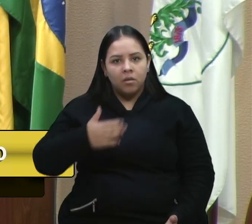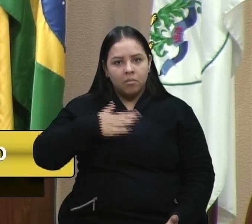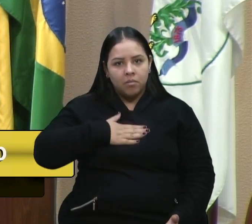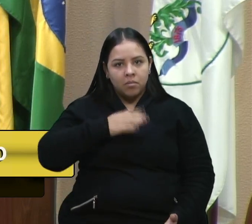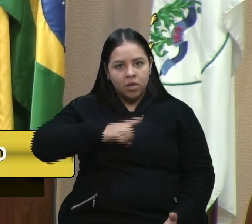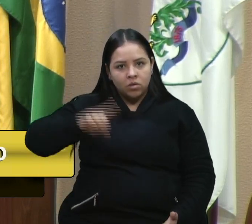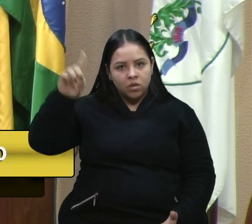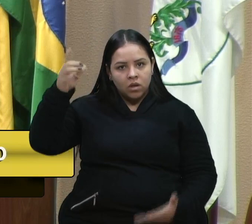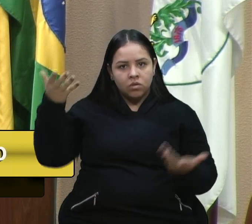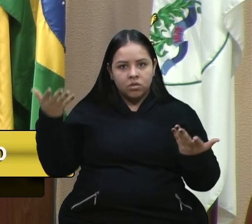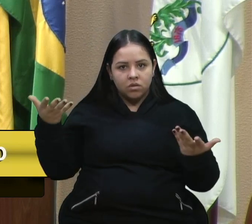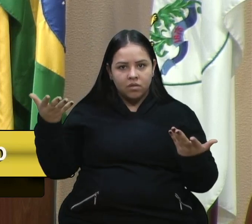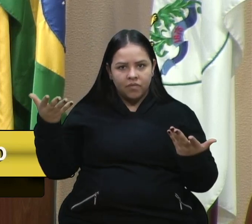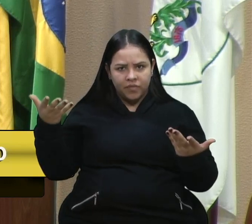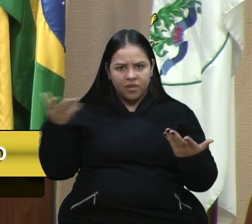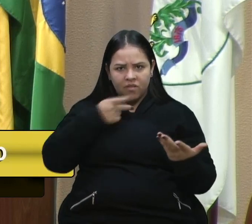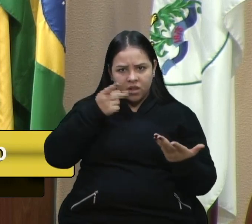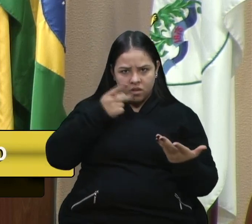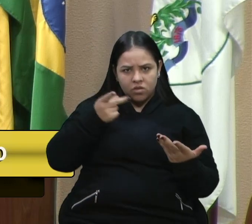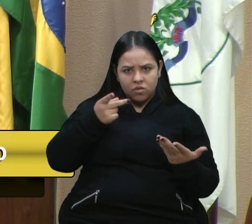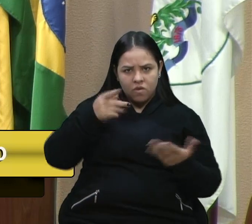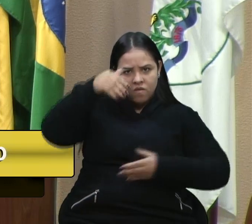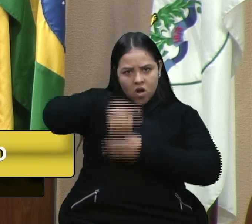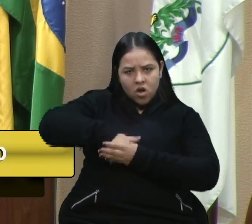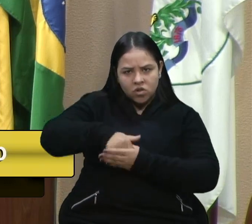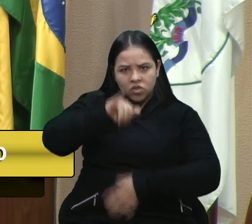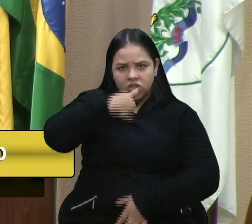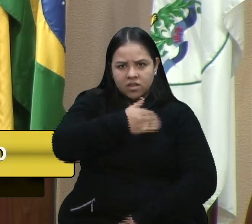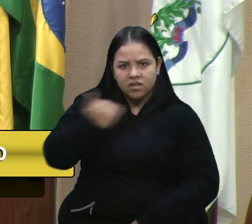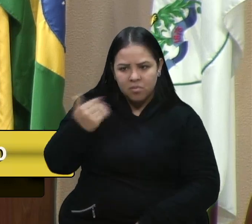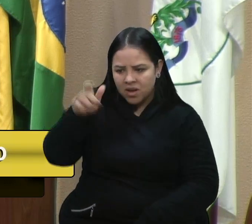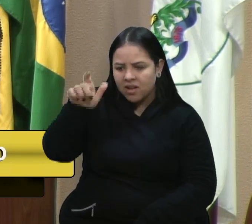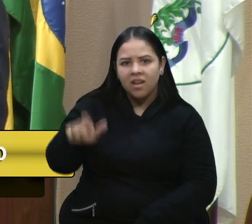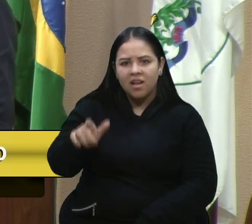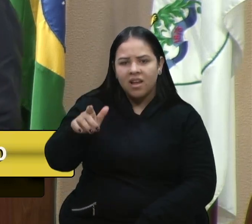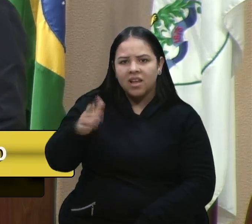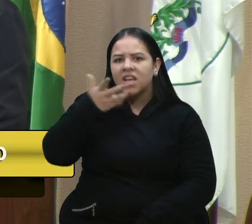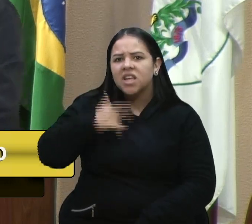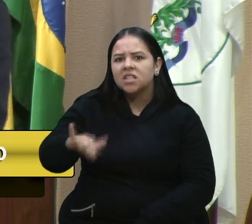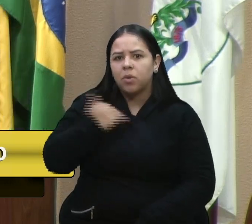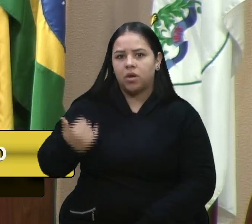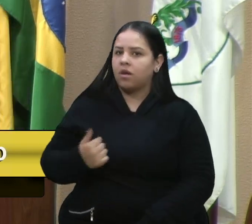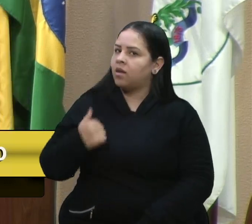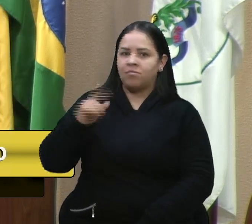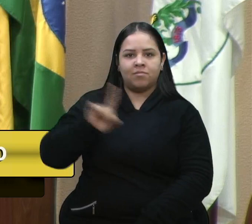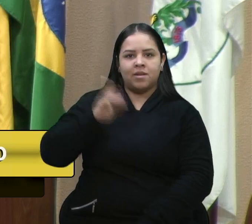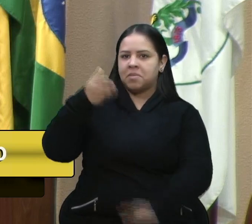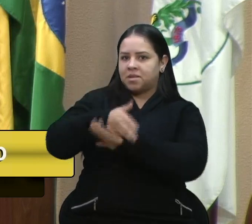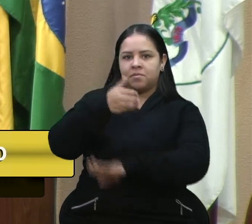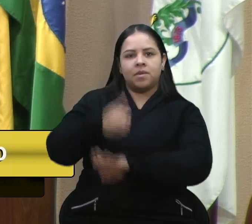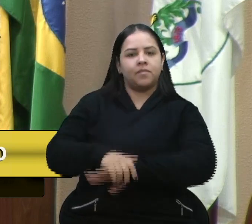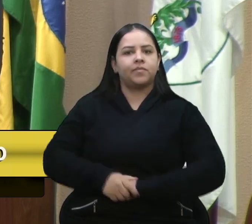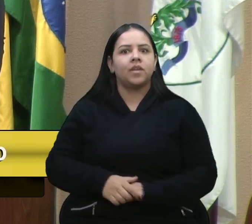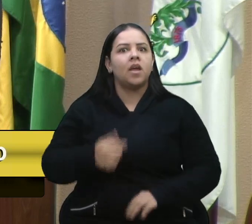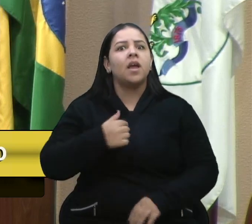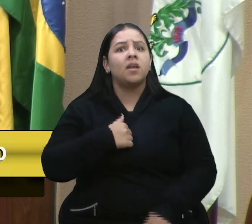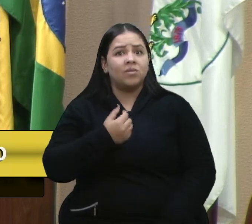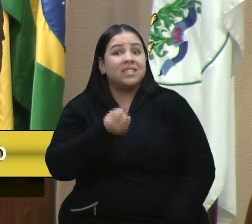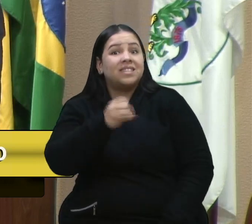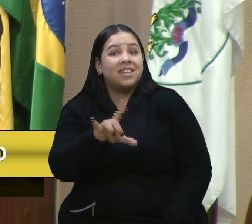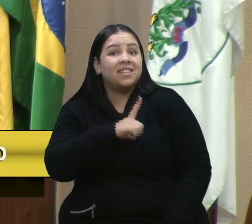lamentando, fazendo votos de lamento por uma criança morta? Eu não vou participar disso. Me desculpe, vereador Cadore. Eu, quando tenho que elogiar o